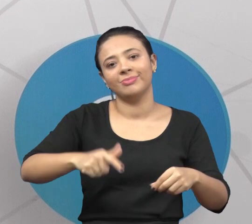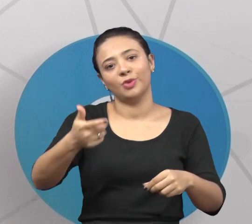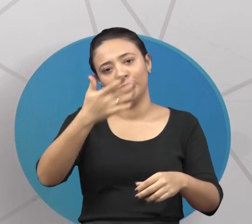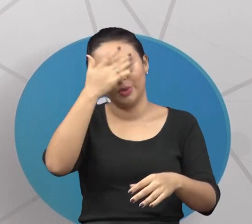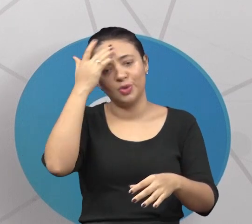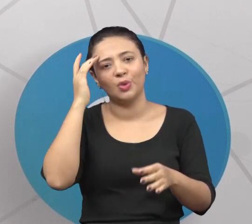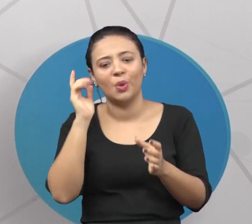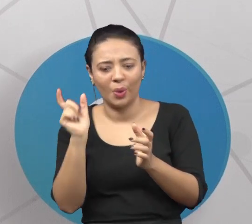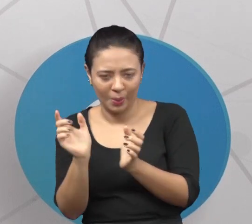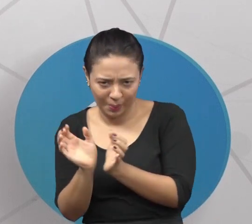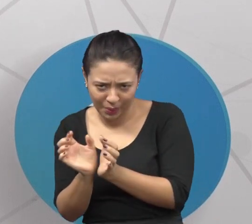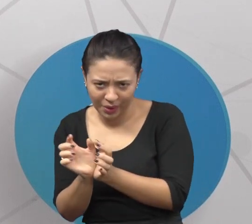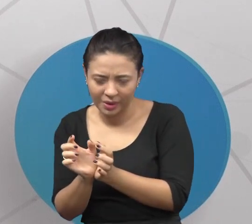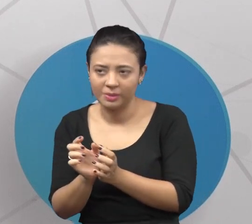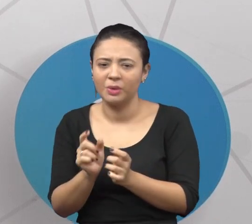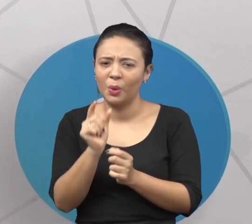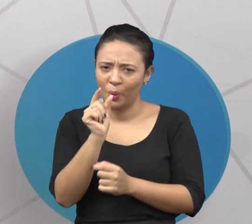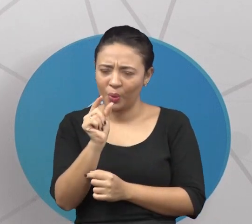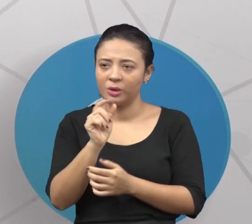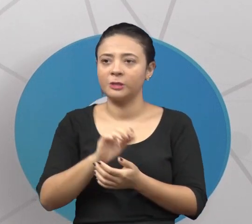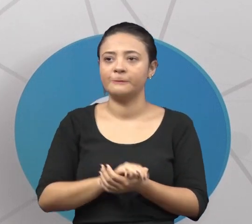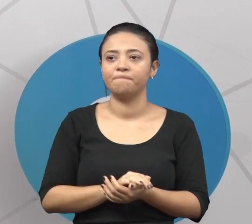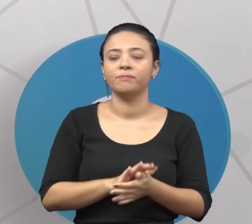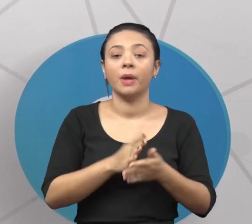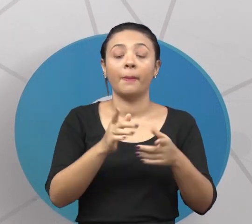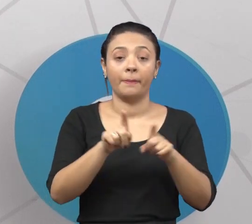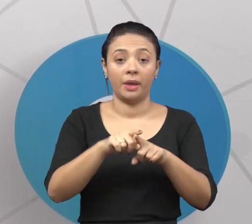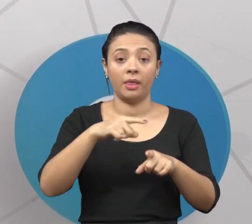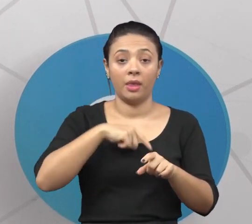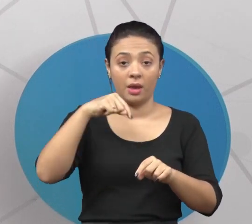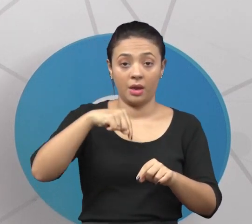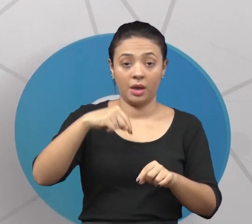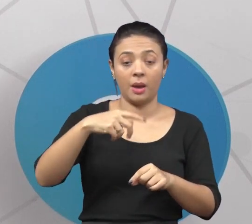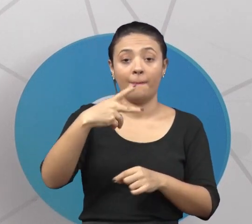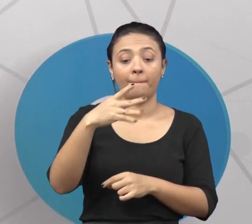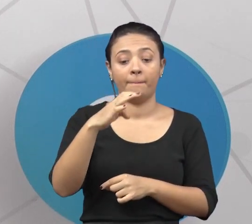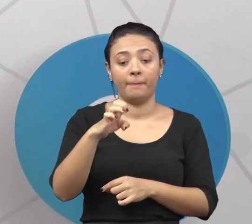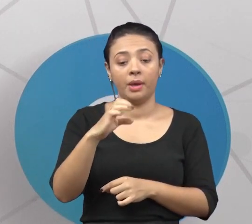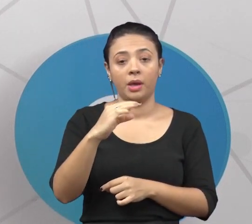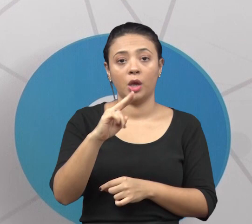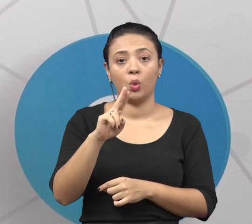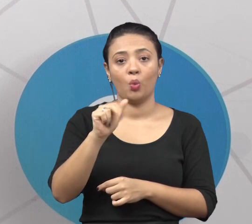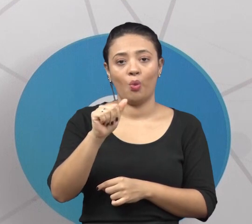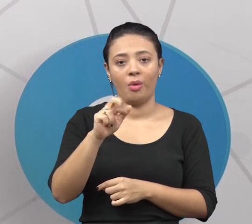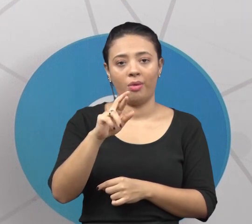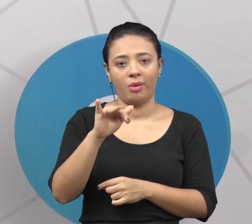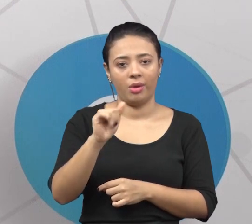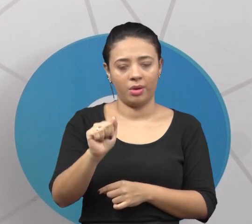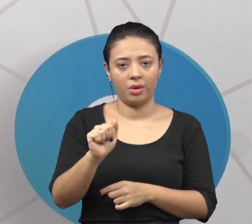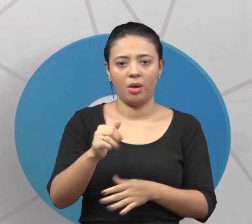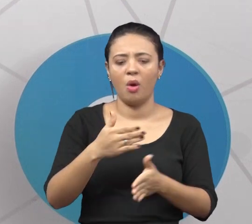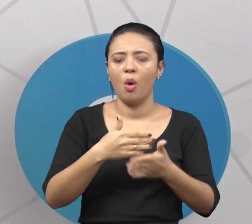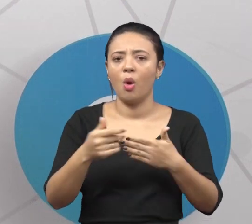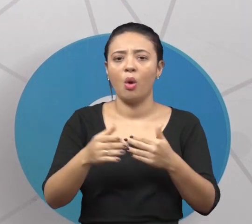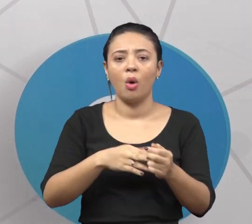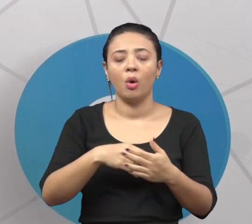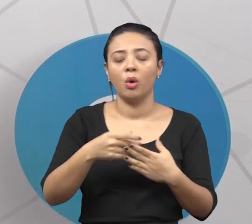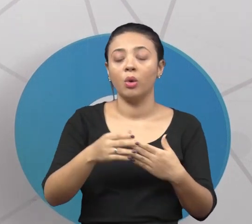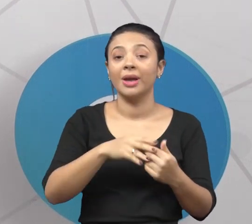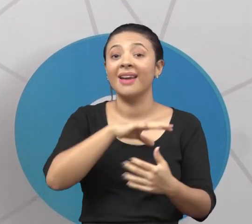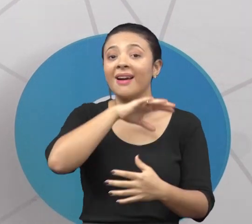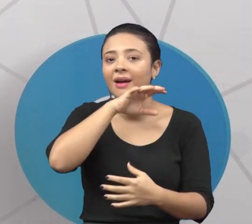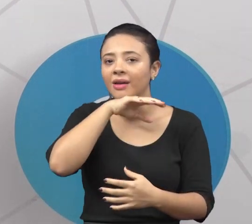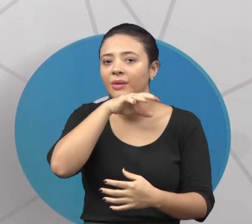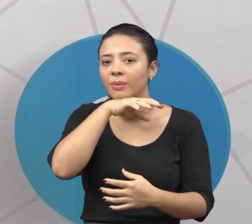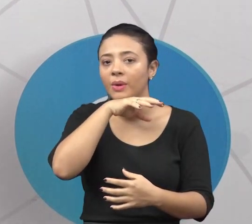Sobre pecuária no Brasil, lembra, pecuária, tá, é qualquer criação de animal para venda, para comércio. Isso é